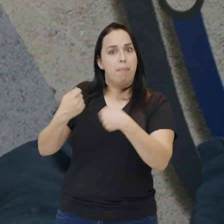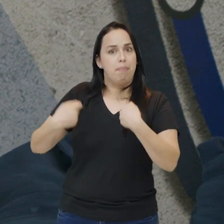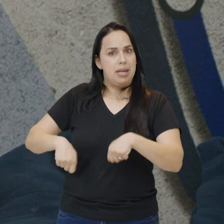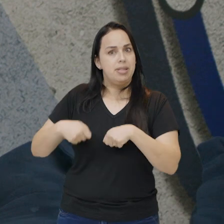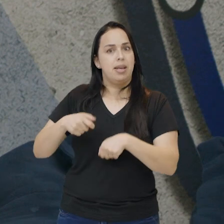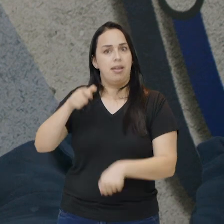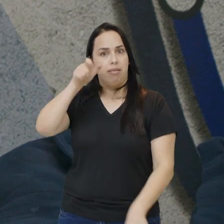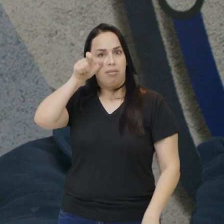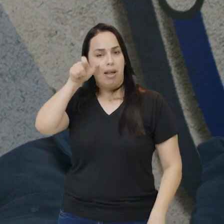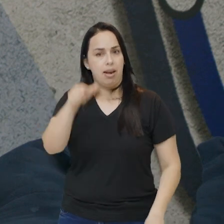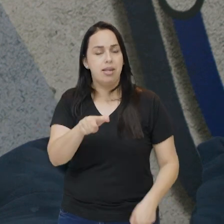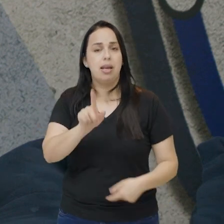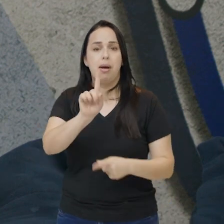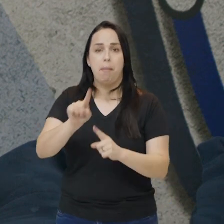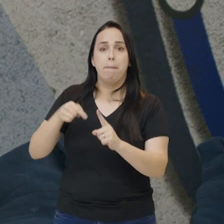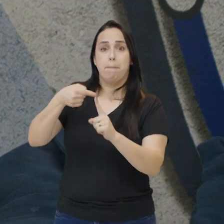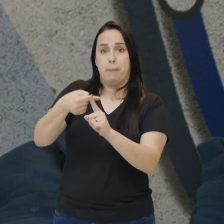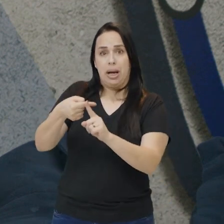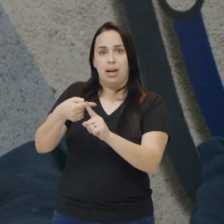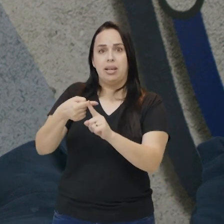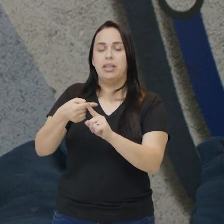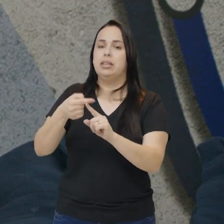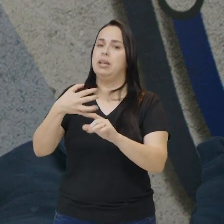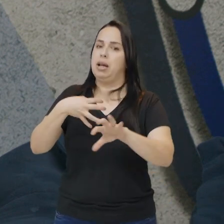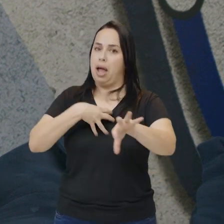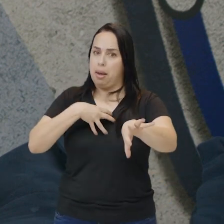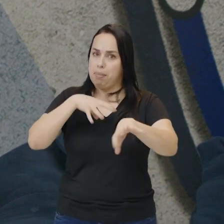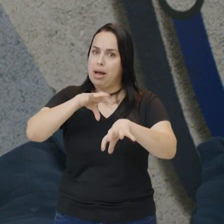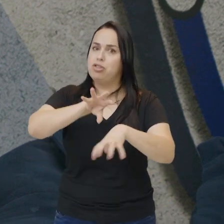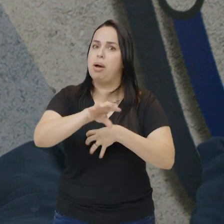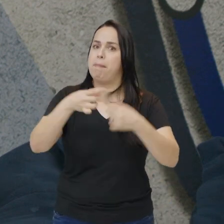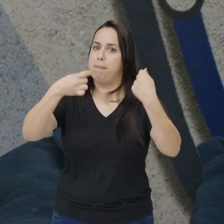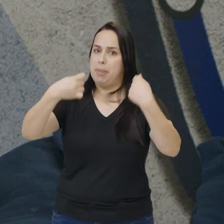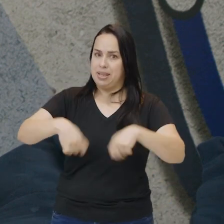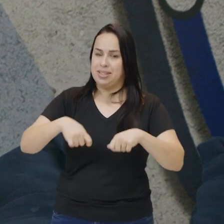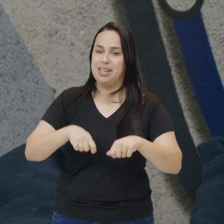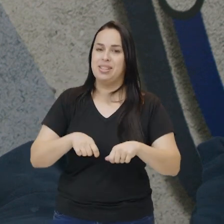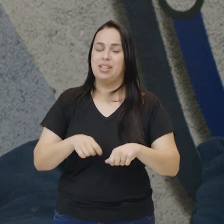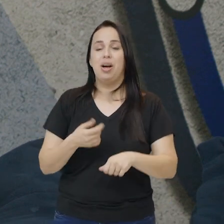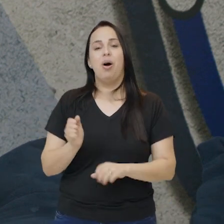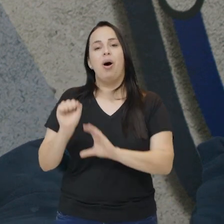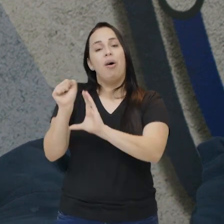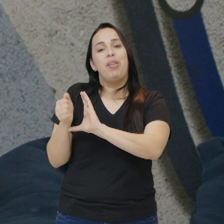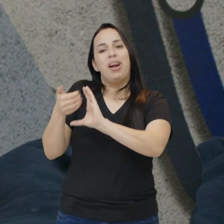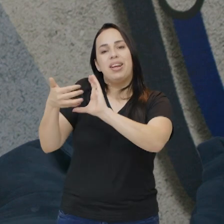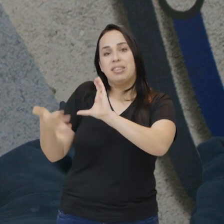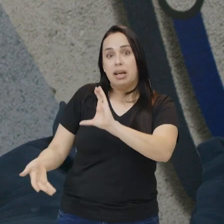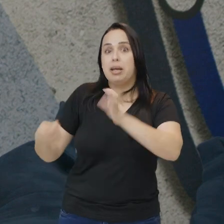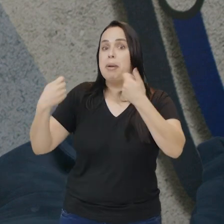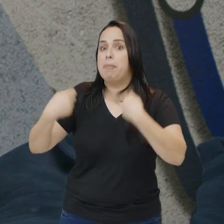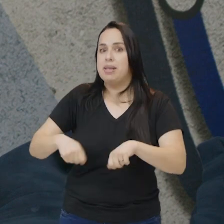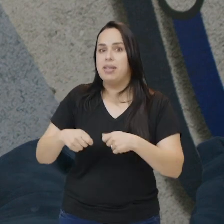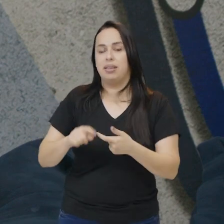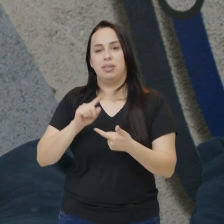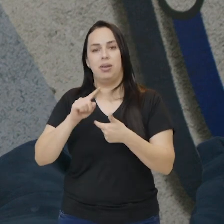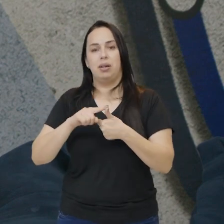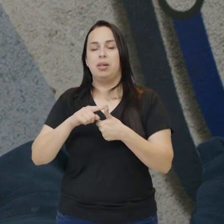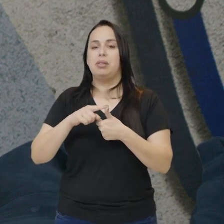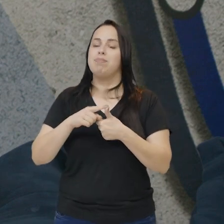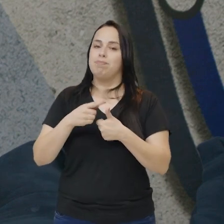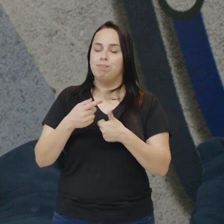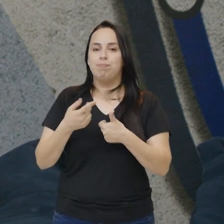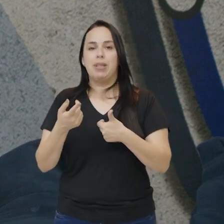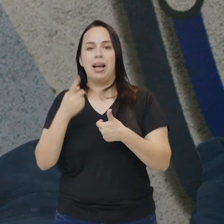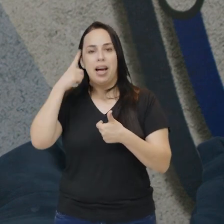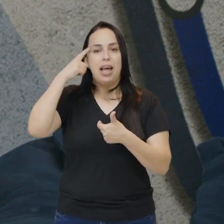profissional ter interesse pela área, é necessária muita empatia com o próximo. Outras características indispensáveis são o